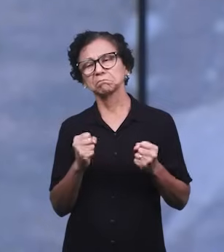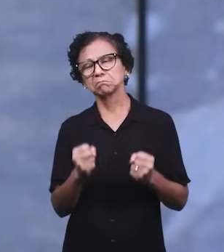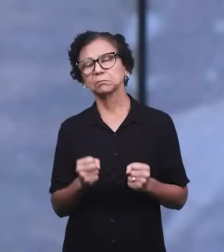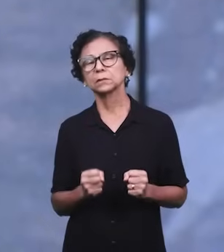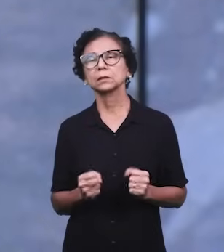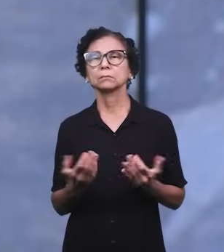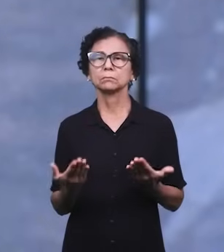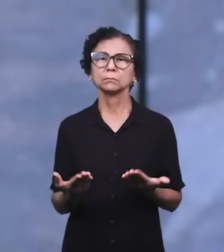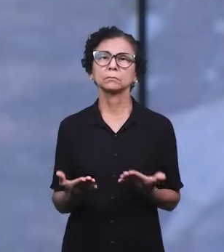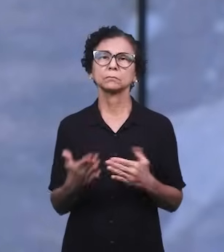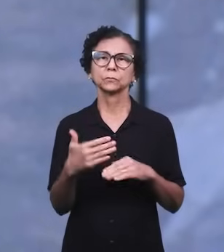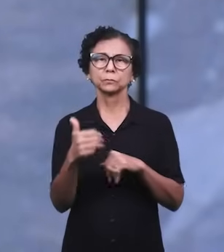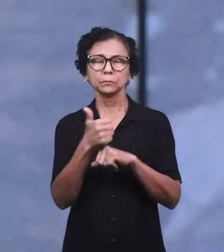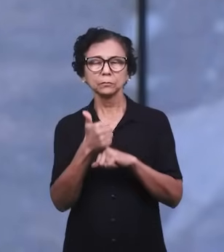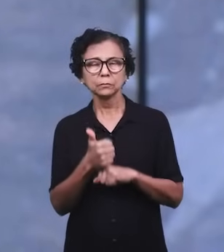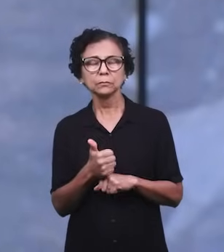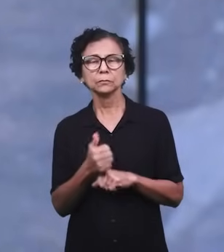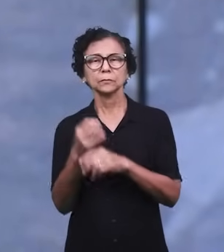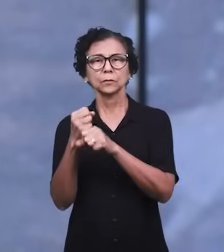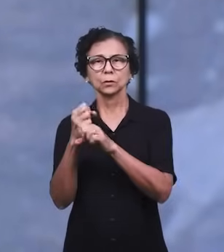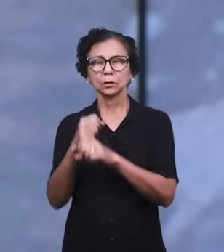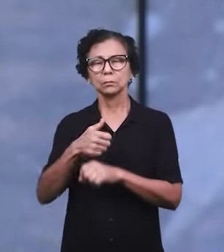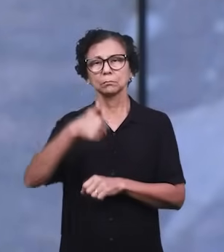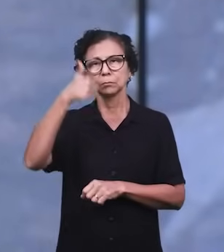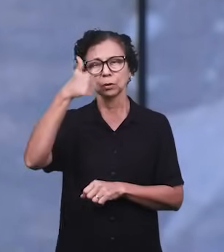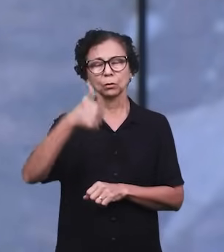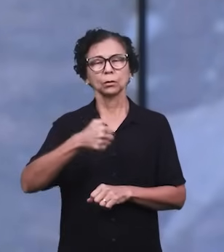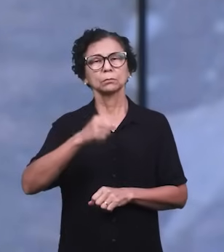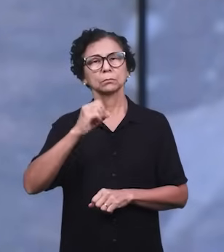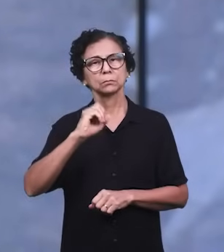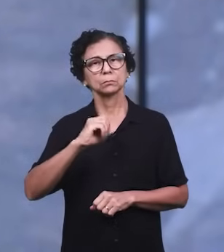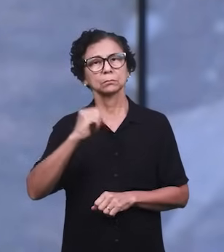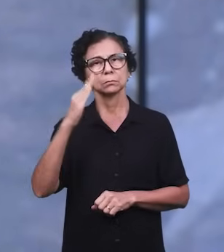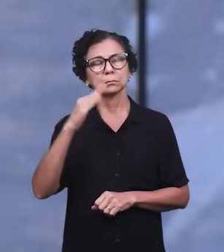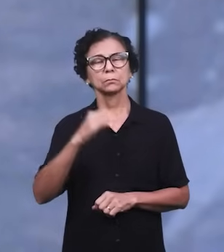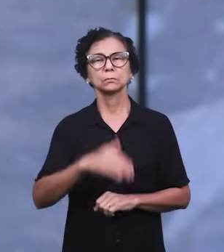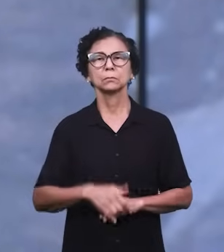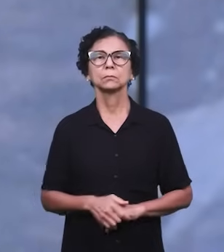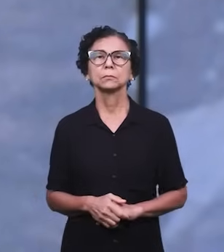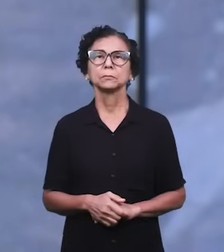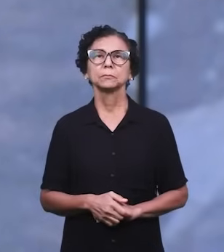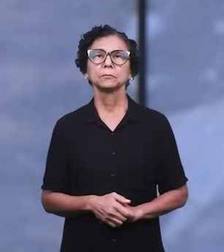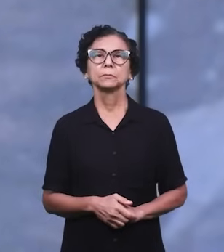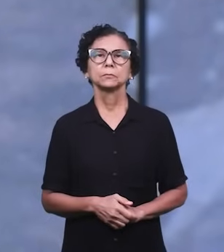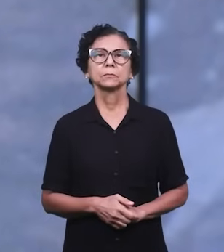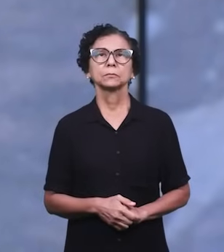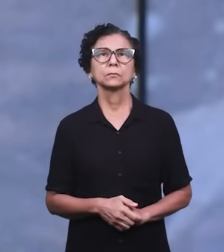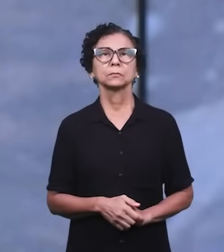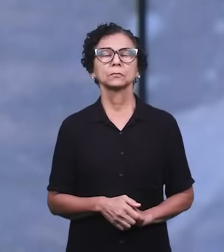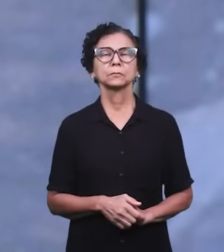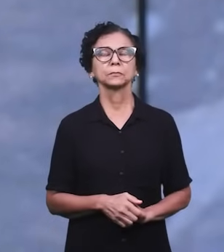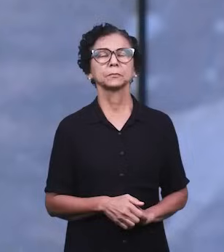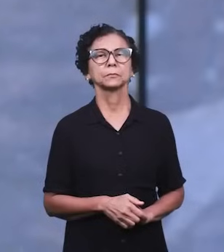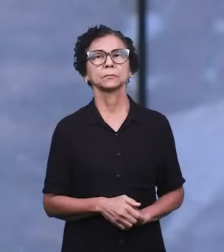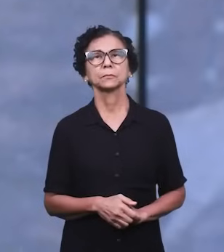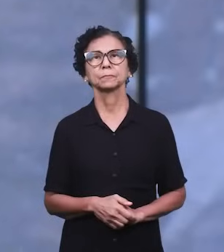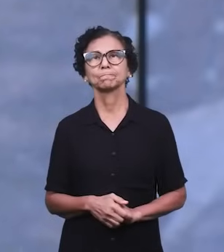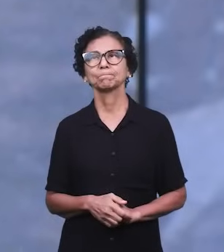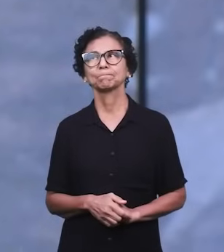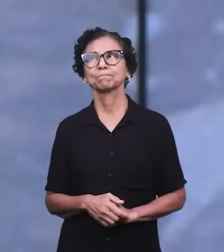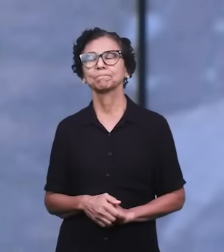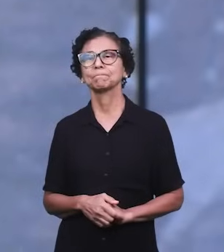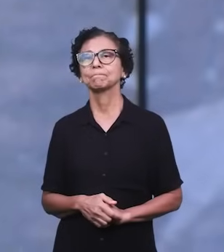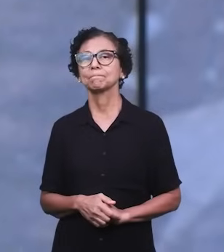boas notas, vou estagiar, enfim, vou seguir a minha carreira profissional, está tudo certo, o Senhor já está dando uma bênção. Mas eu quero saber, Senhor, além